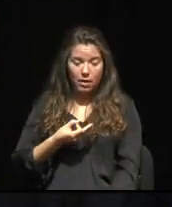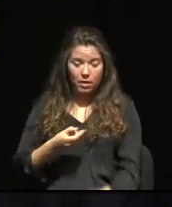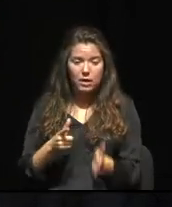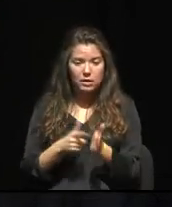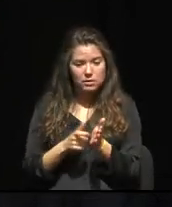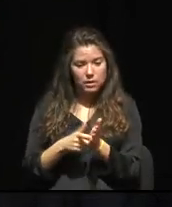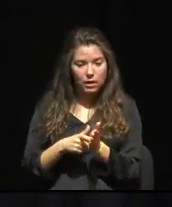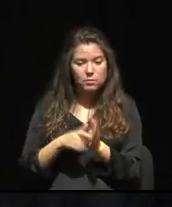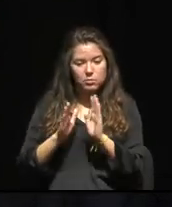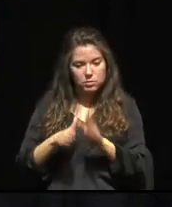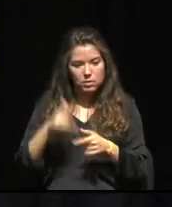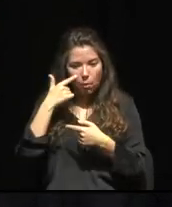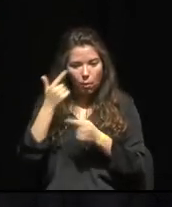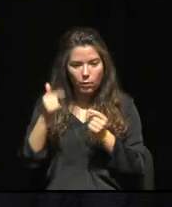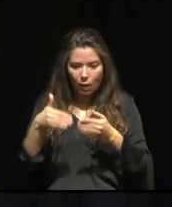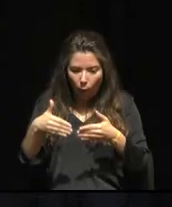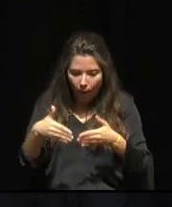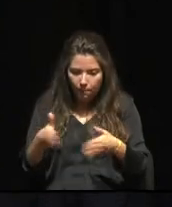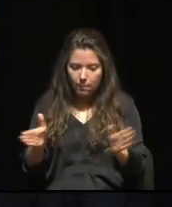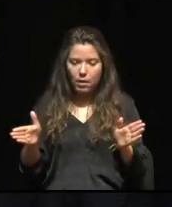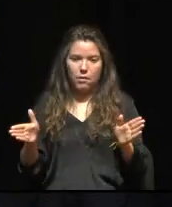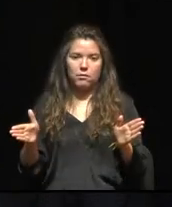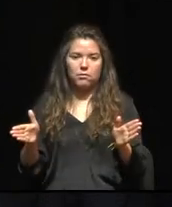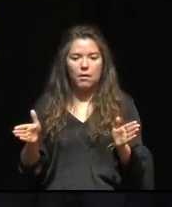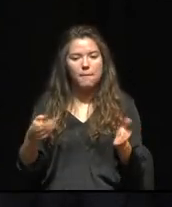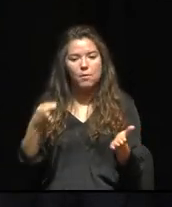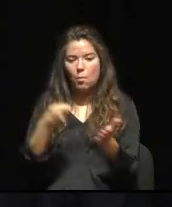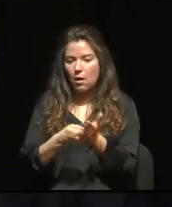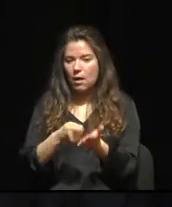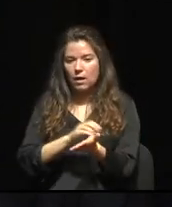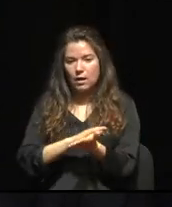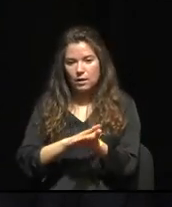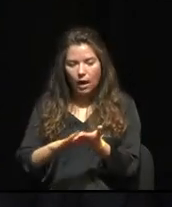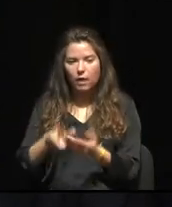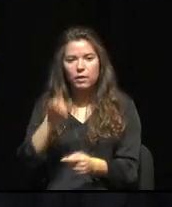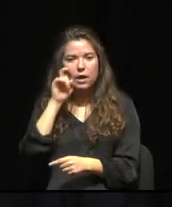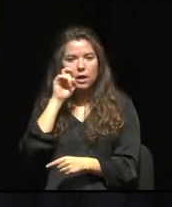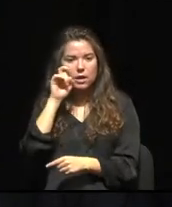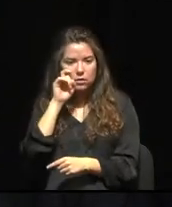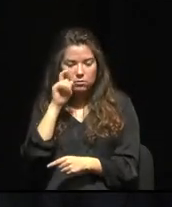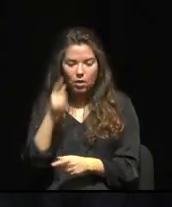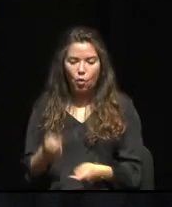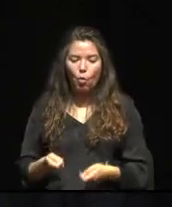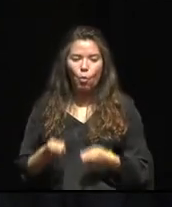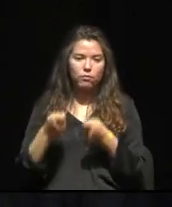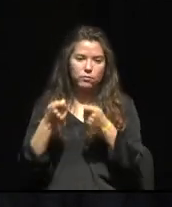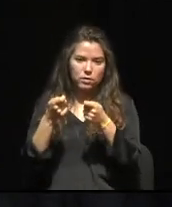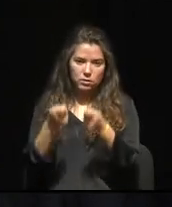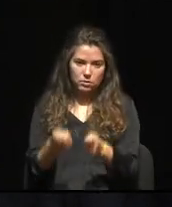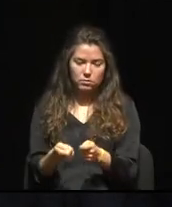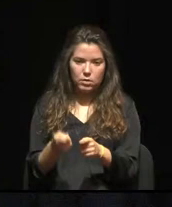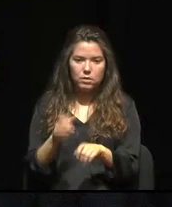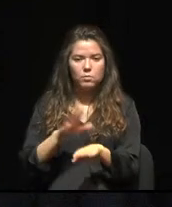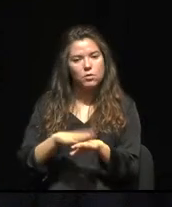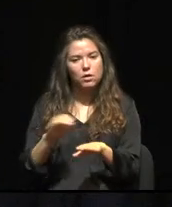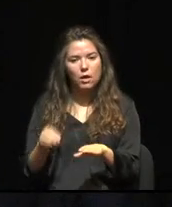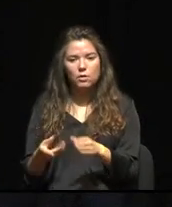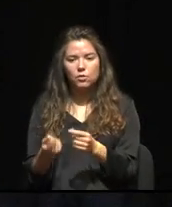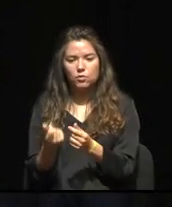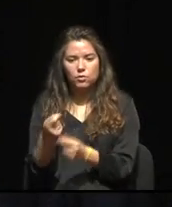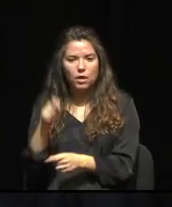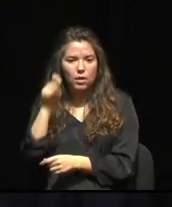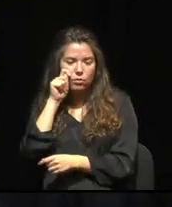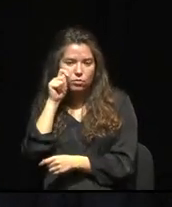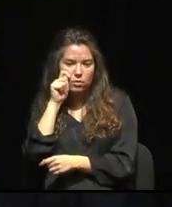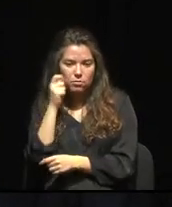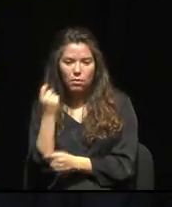terá de permanecer aberta ao público de forma gratuita e com a garantia de que o financiamento através dos Fundos do Turismo não a